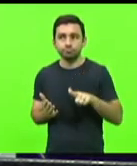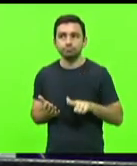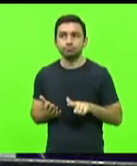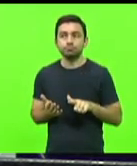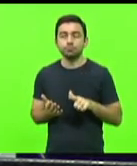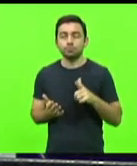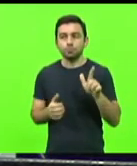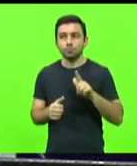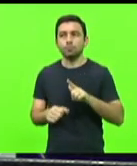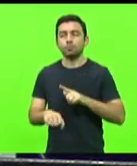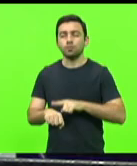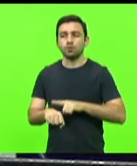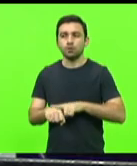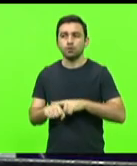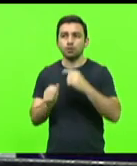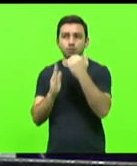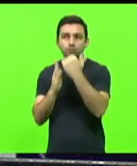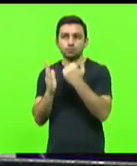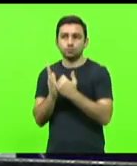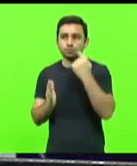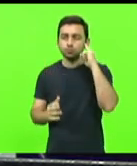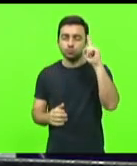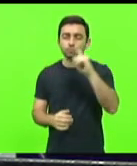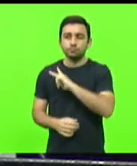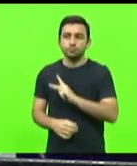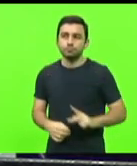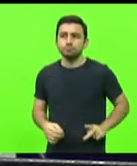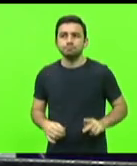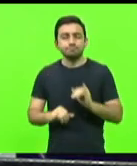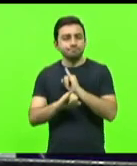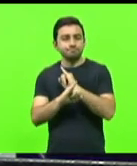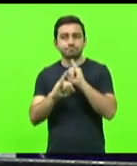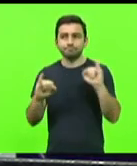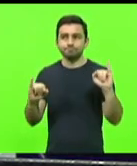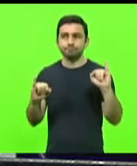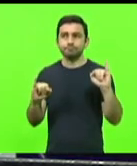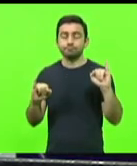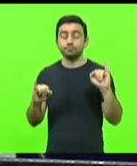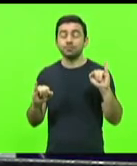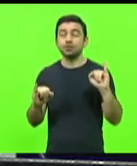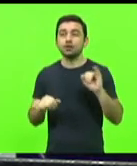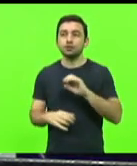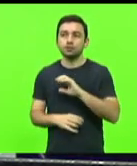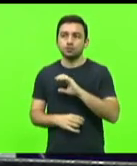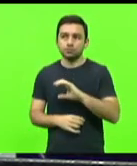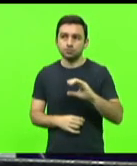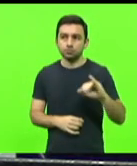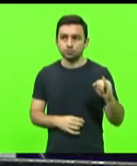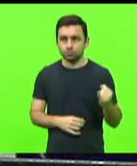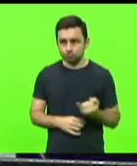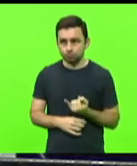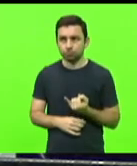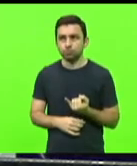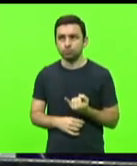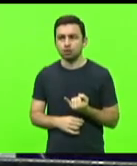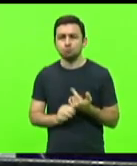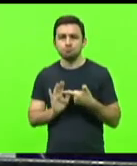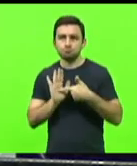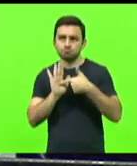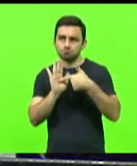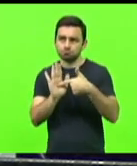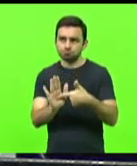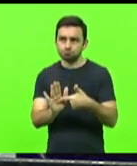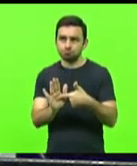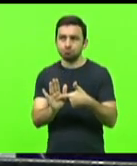Ordem do dia. O senhor presidente comunicou que a Comissão de Constituição e Justiça apresentou o parecer